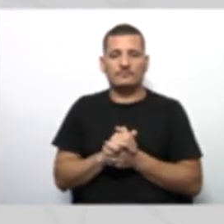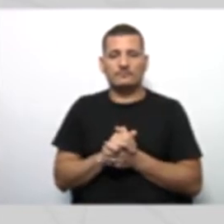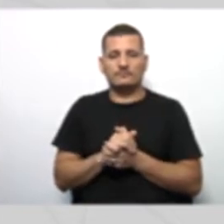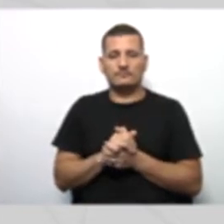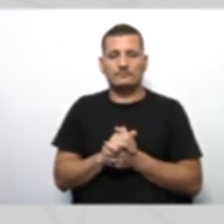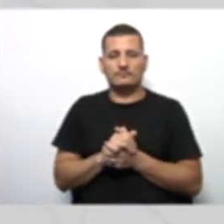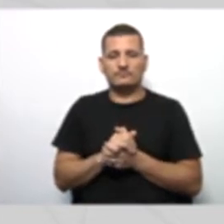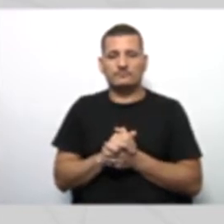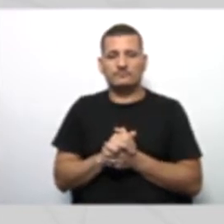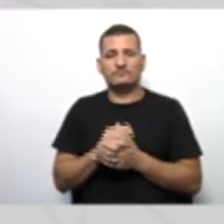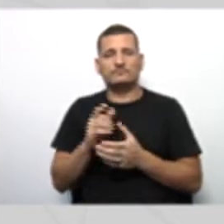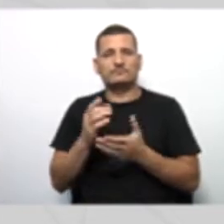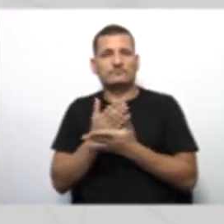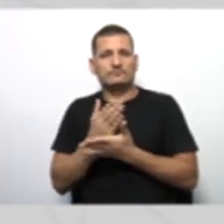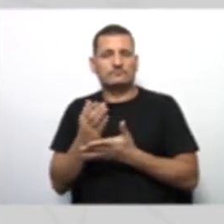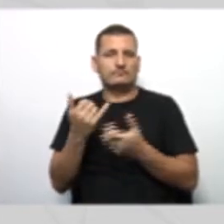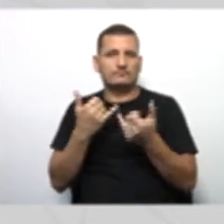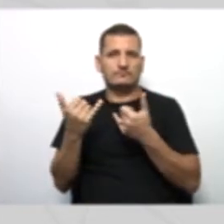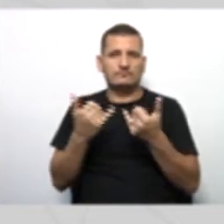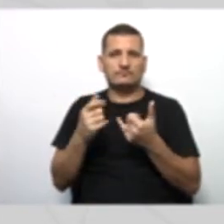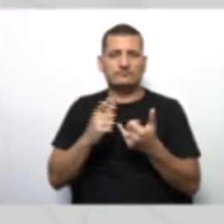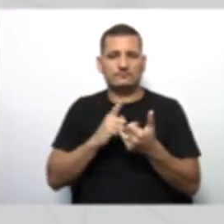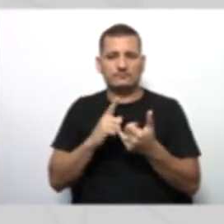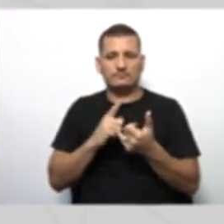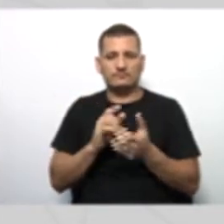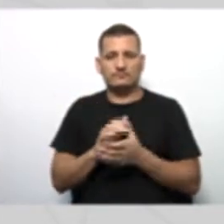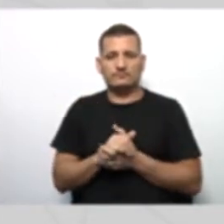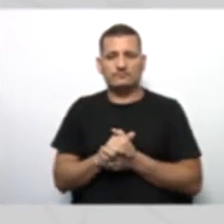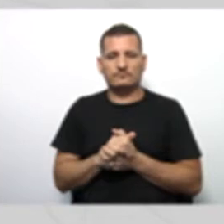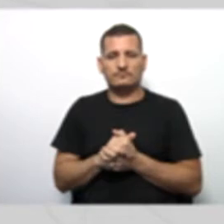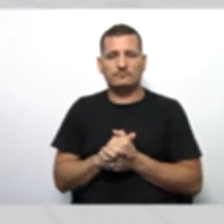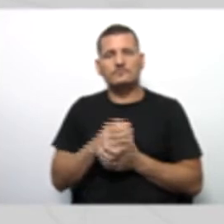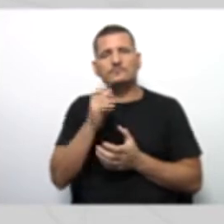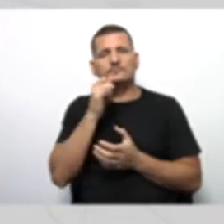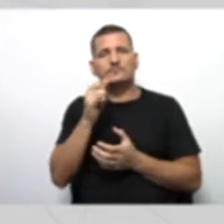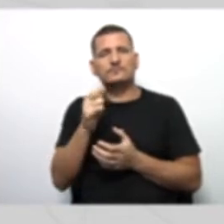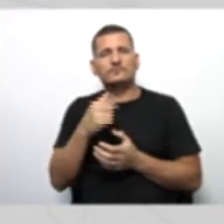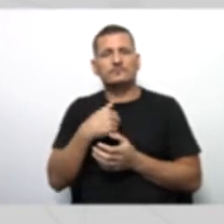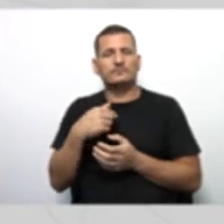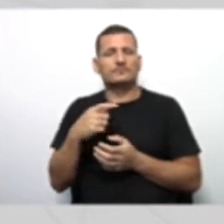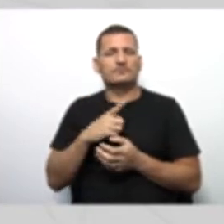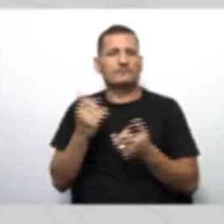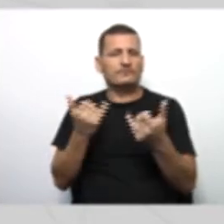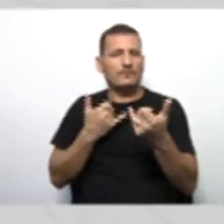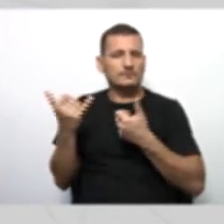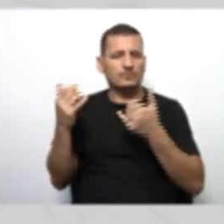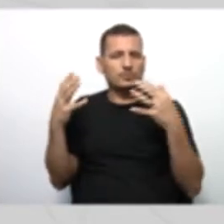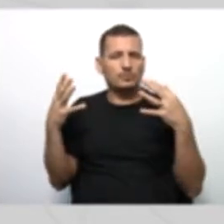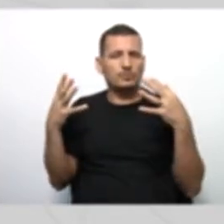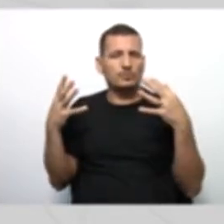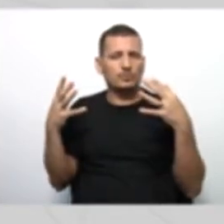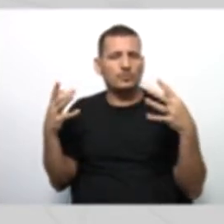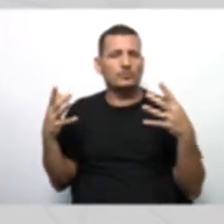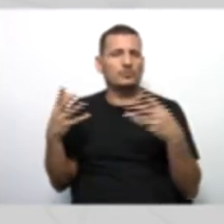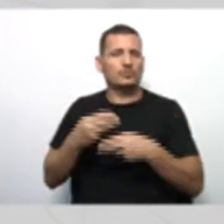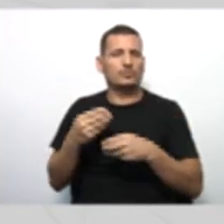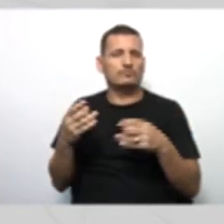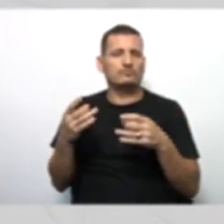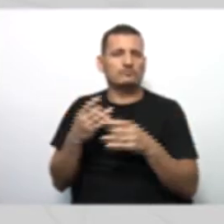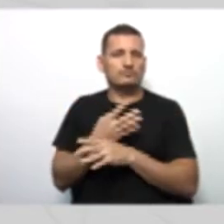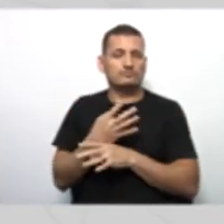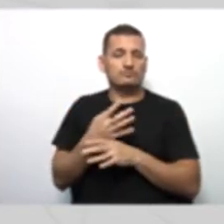E eu tenho algumas informações também em relação a isso, tá? E se eu tiver informação de tudo, e se eu tiver total certeza, aí você